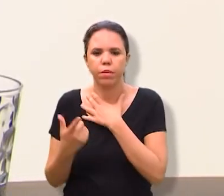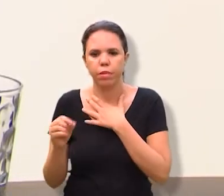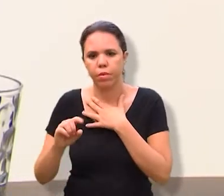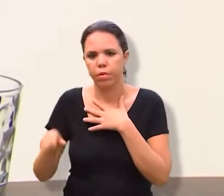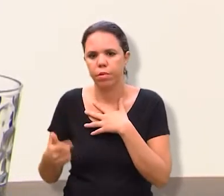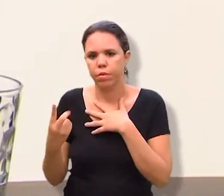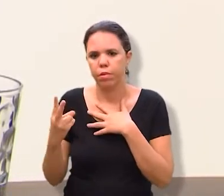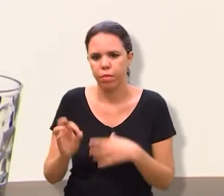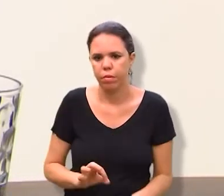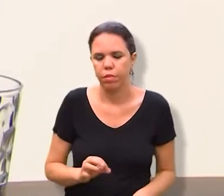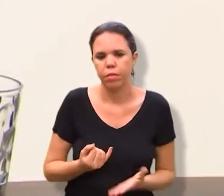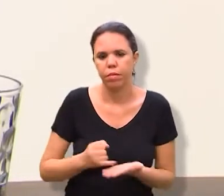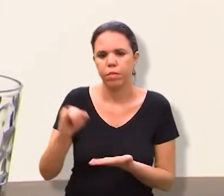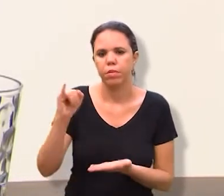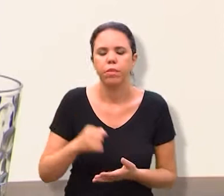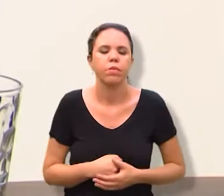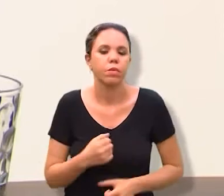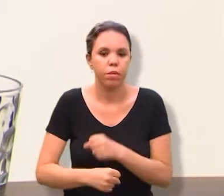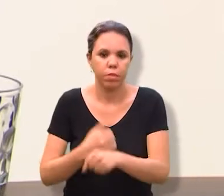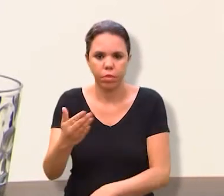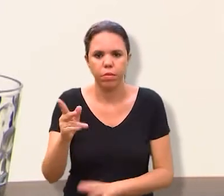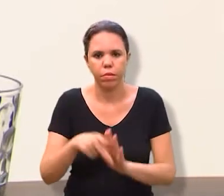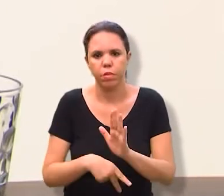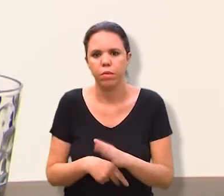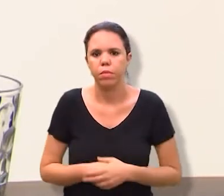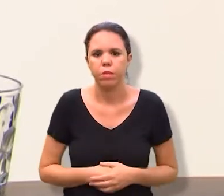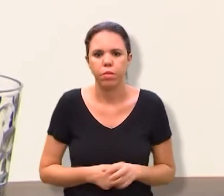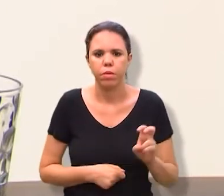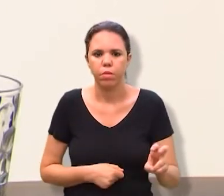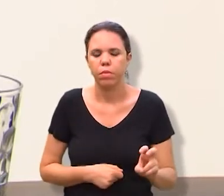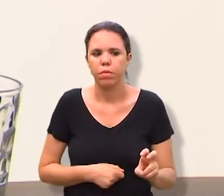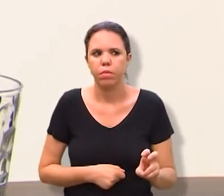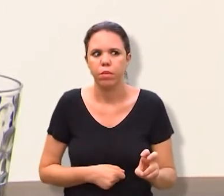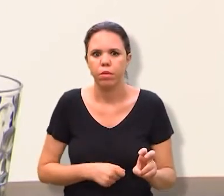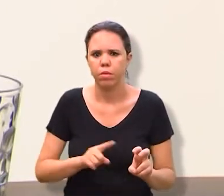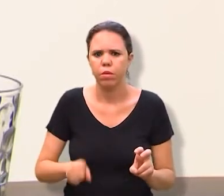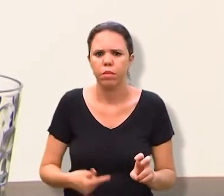de 10,2% a inflação. O ano que vem a projeção é